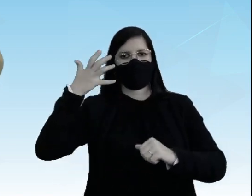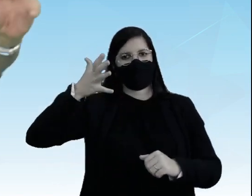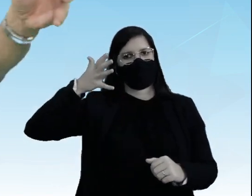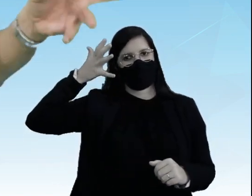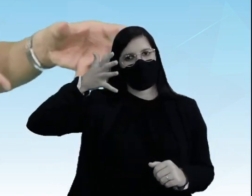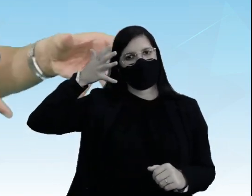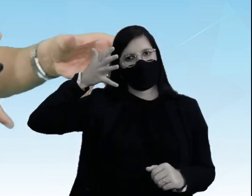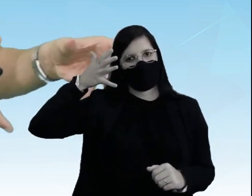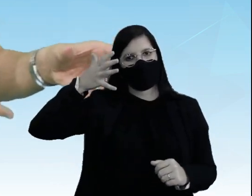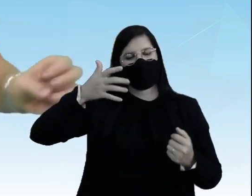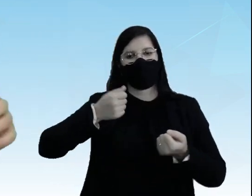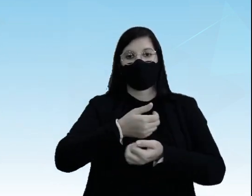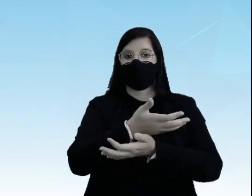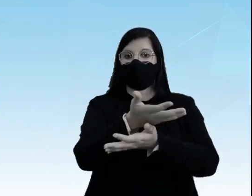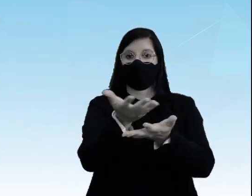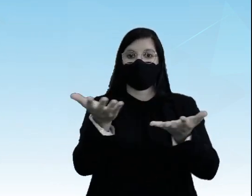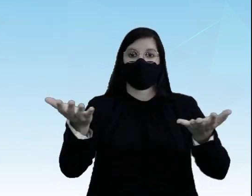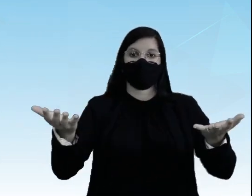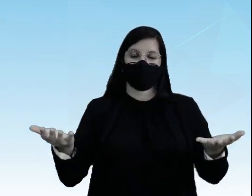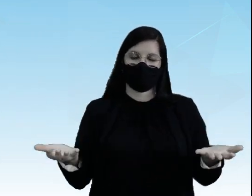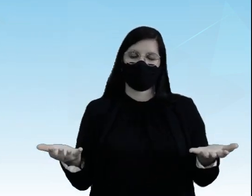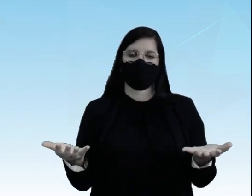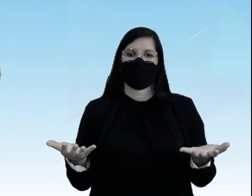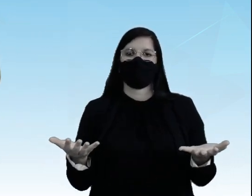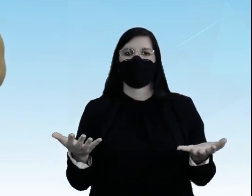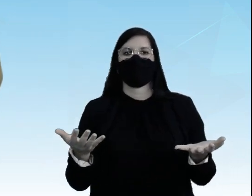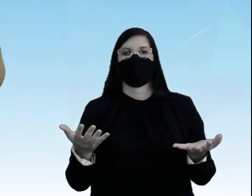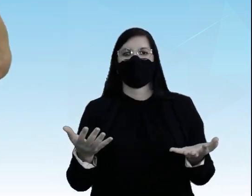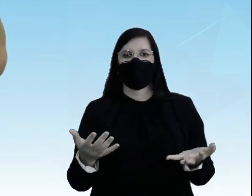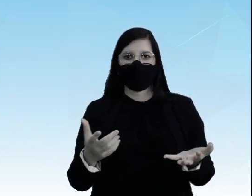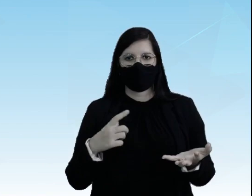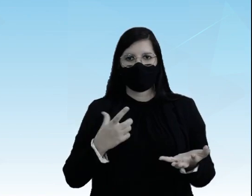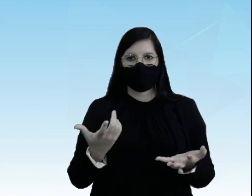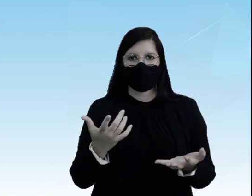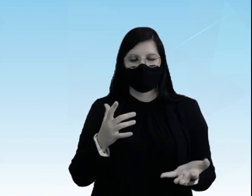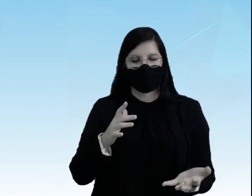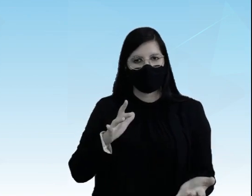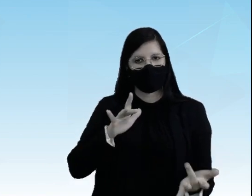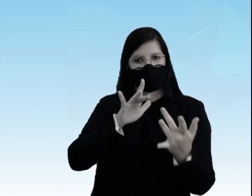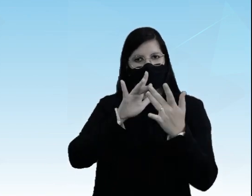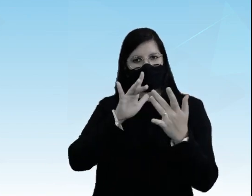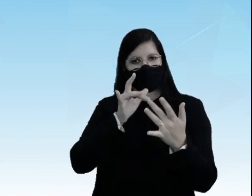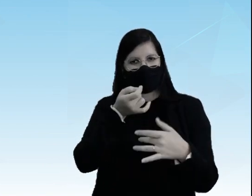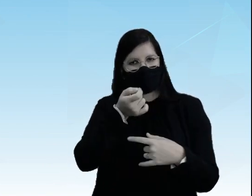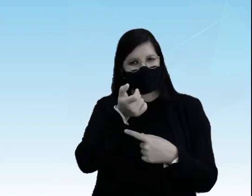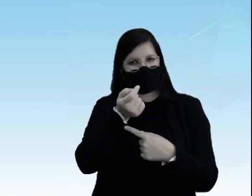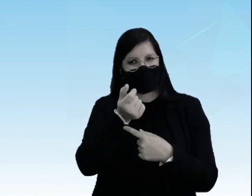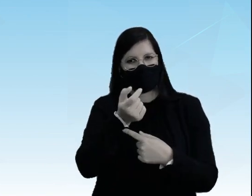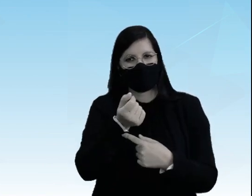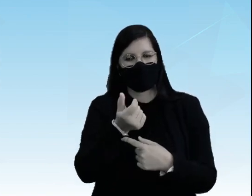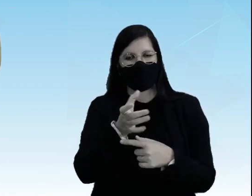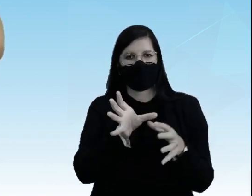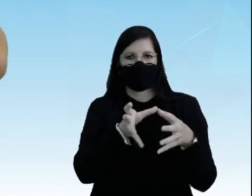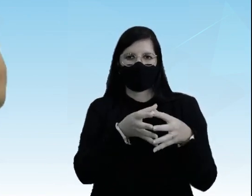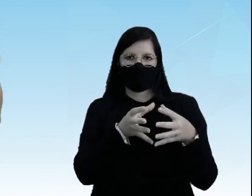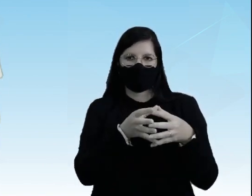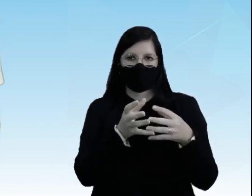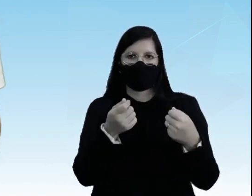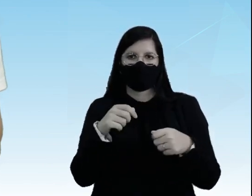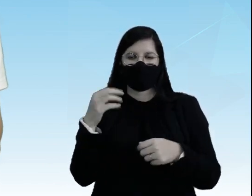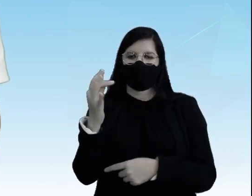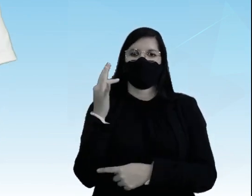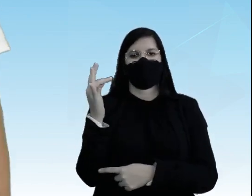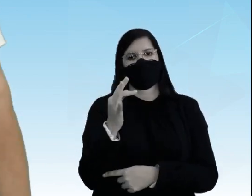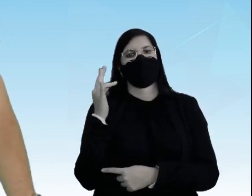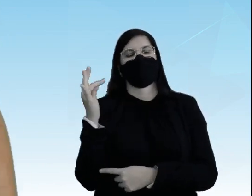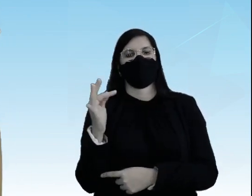discurso ao público, certo? Quanto menos intimidade eu tiver com alguém ou com um grupo, eu tenho que ser